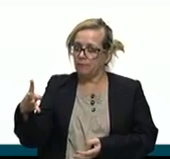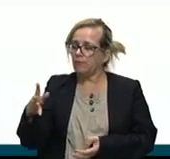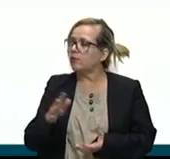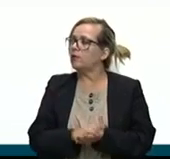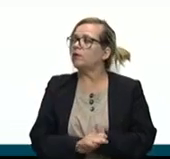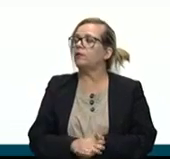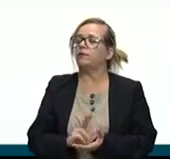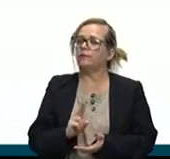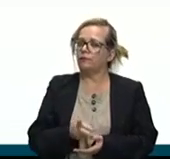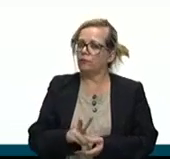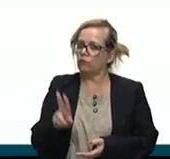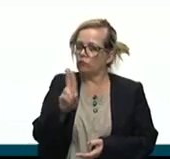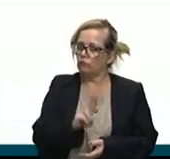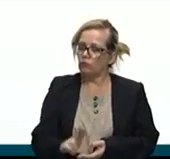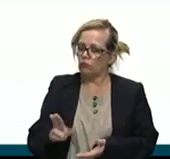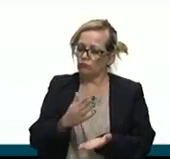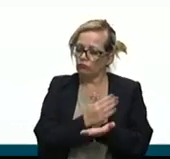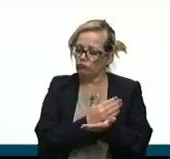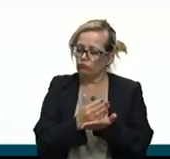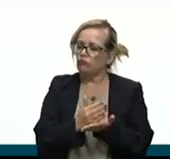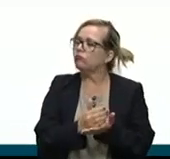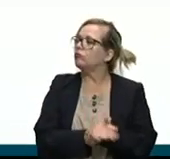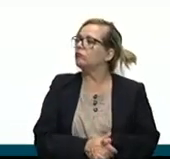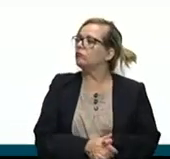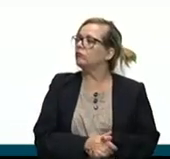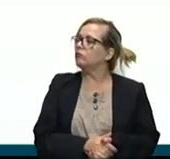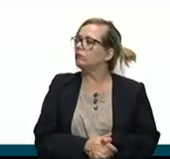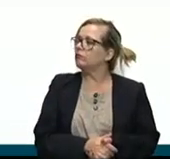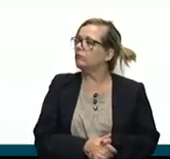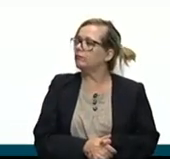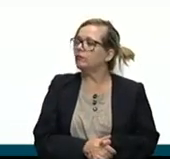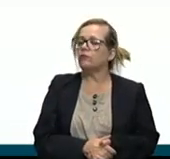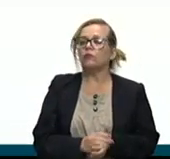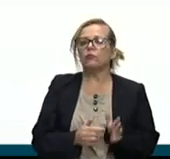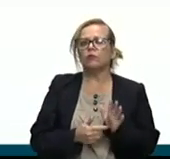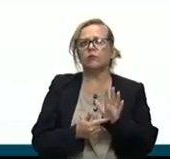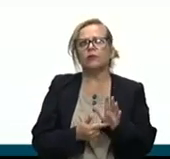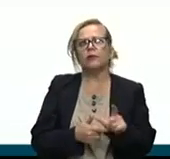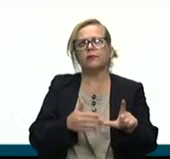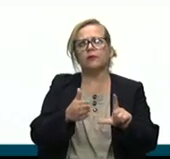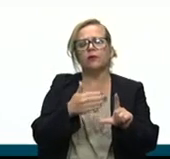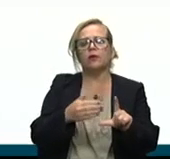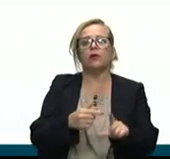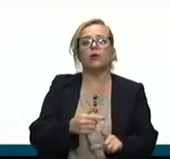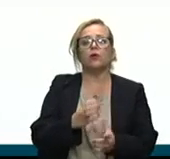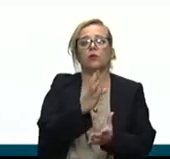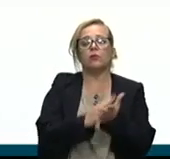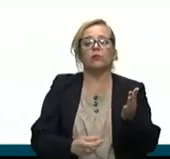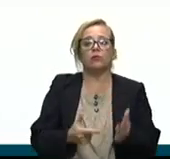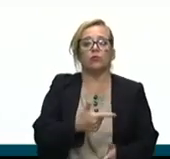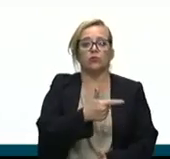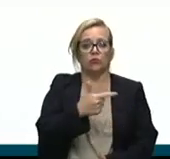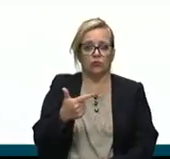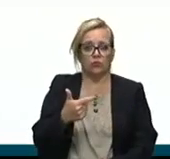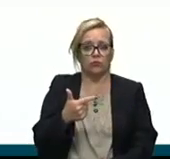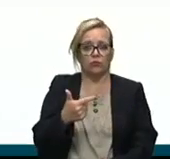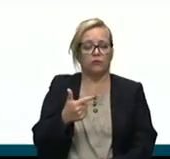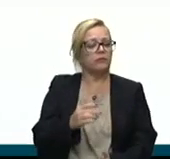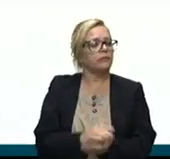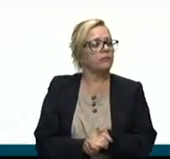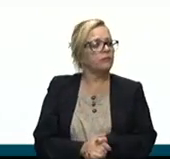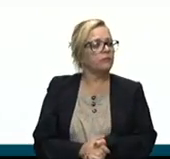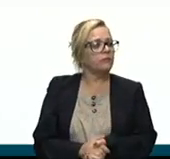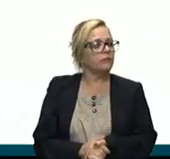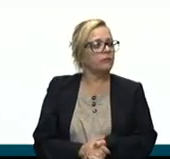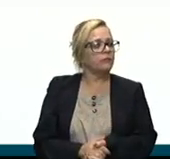estamos utilizando desde o início. Essa tabela foi apresentada lá na aula 2 da empresa M.